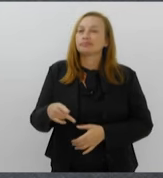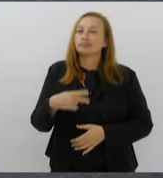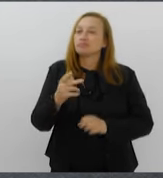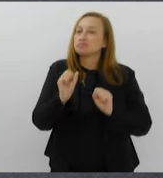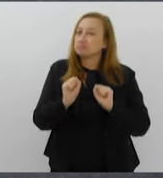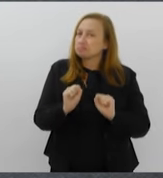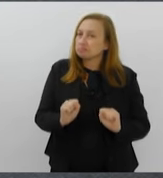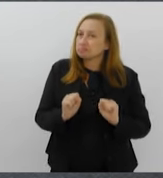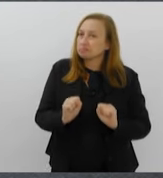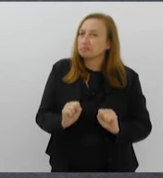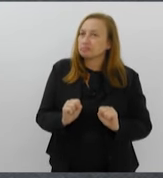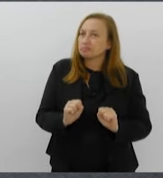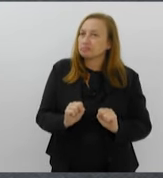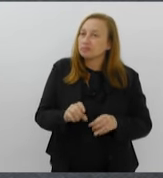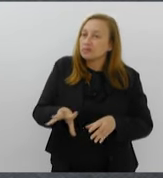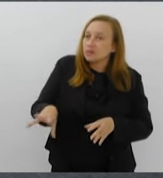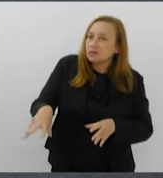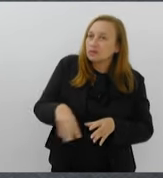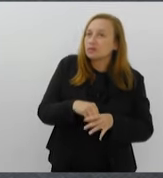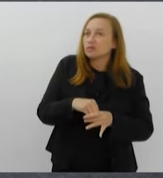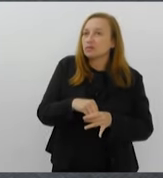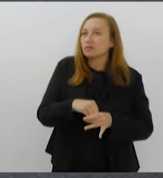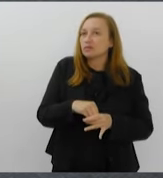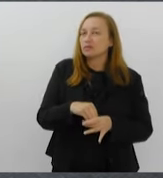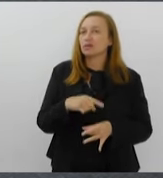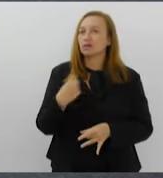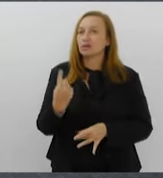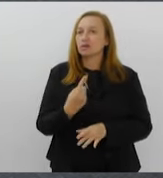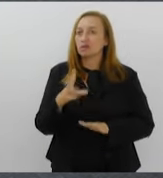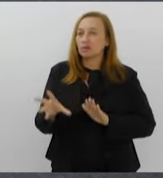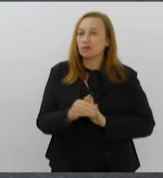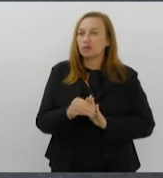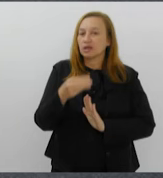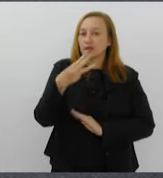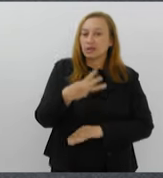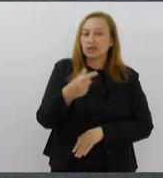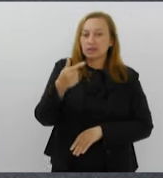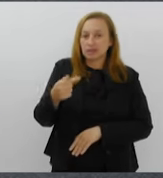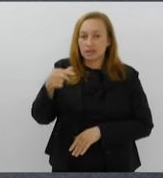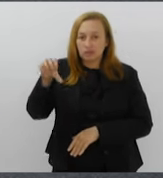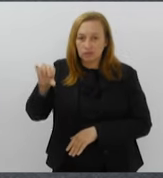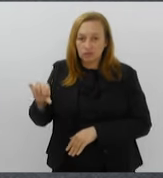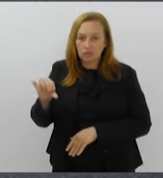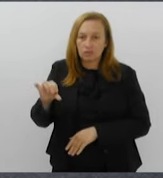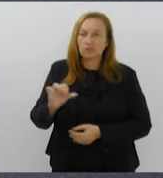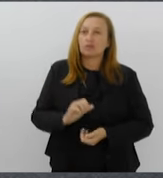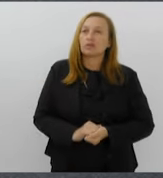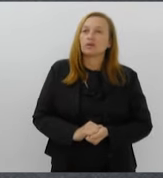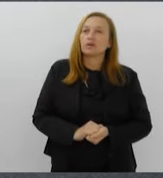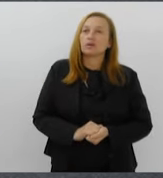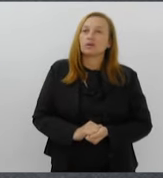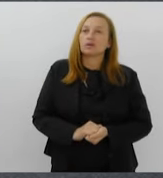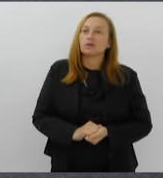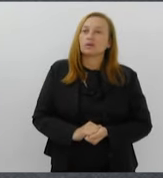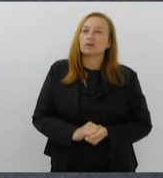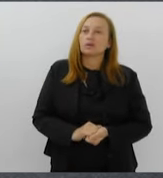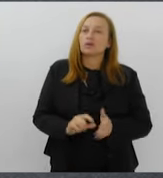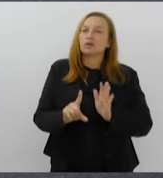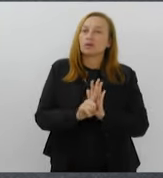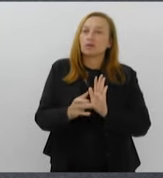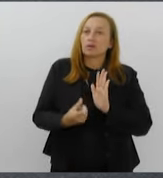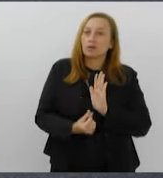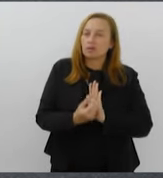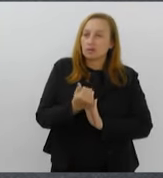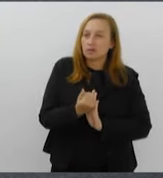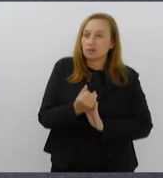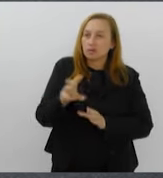pode incorporar a nossa emenda 379, que diz respeito a colocar na LDO